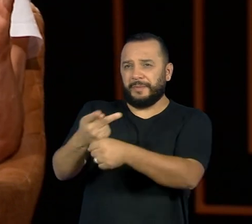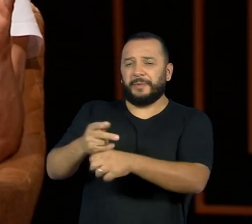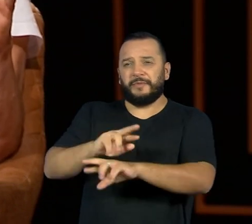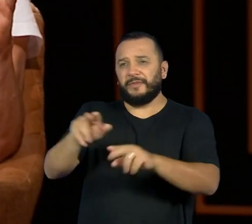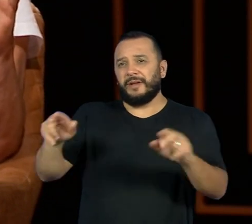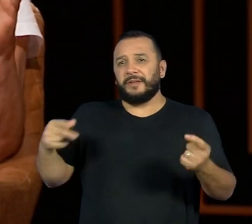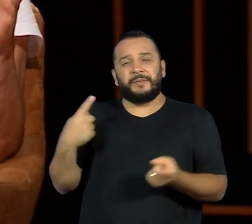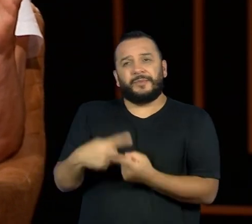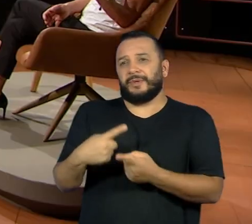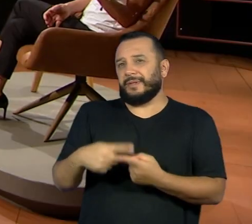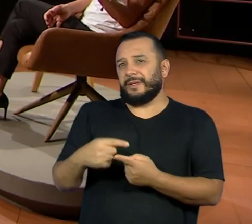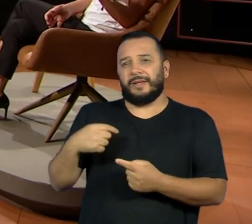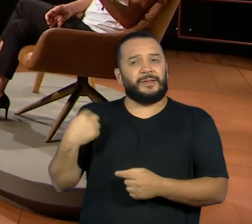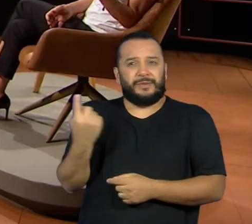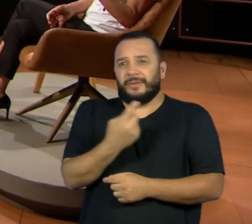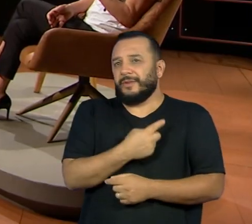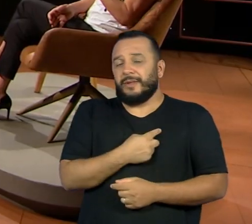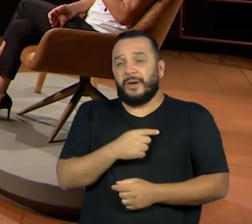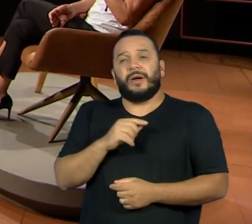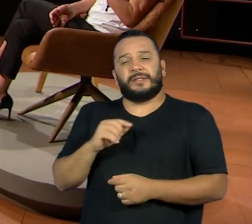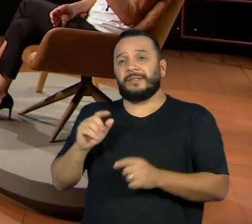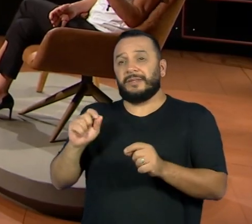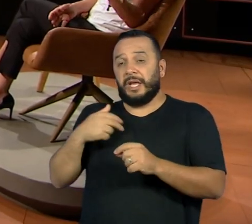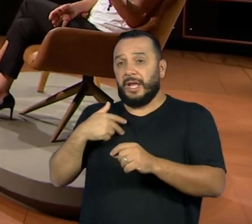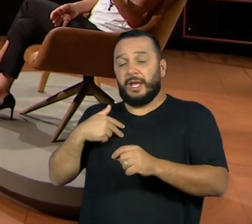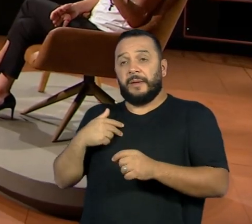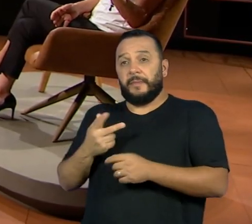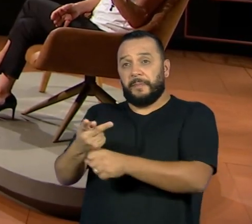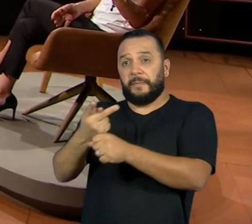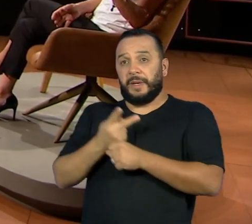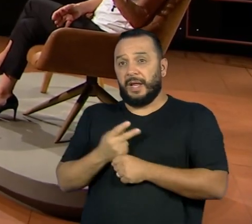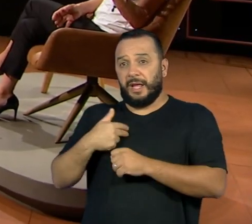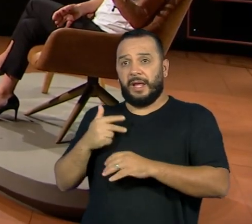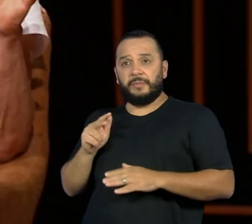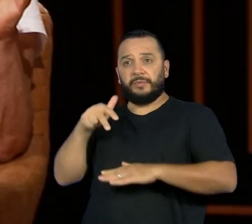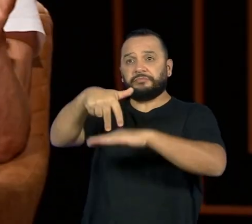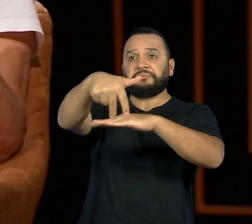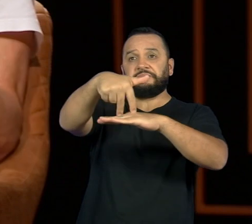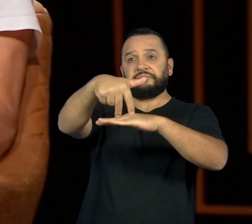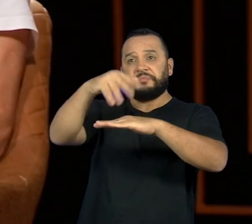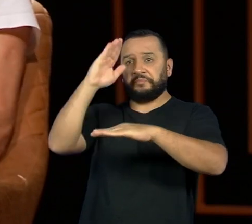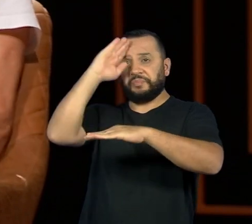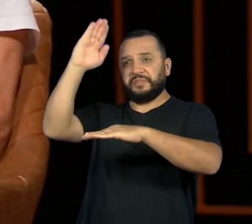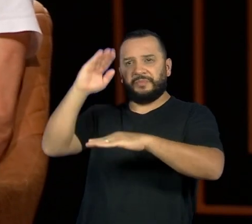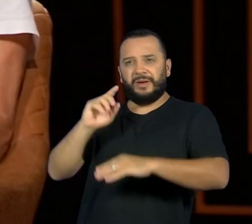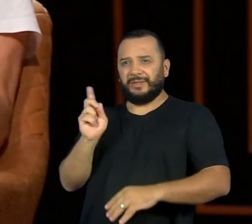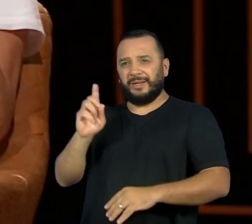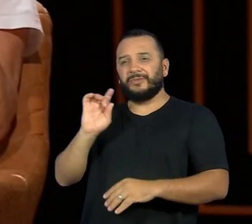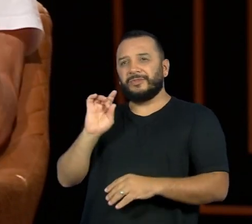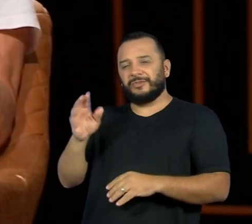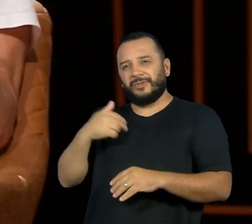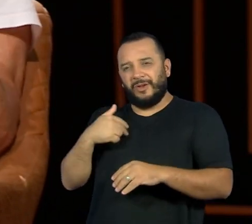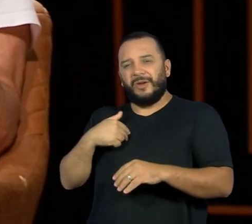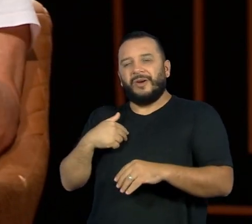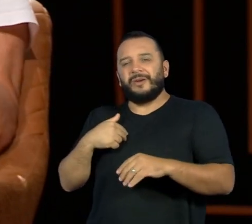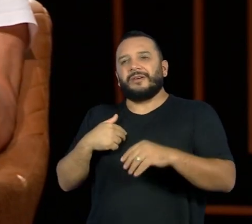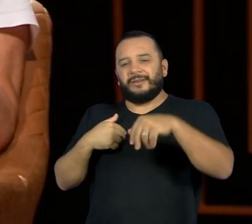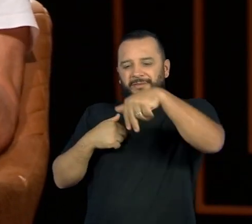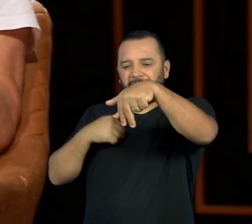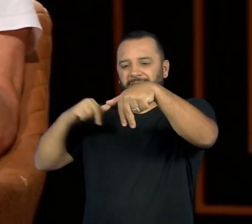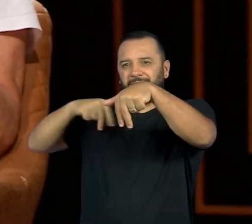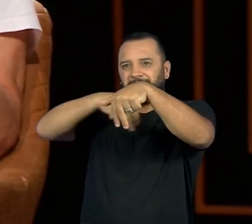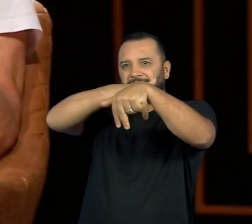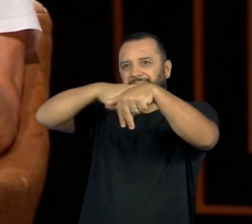ganhar mais protagonista, entendeu? Na nossa idade, a gente só ganha prêmio de coadjuvante. Então, porque é verdade, vai rareando. Aí eu